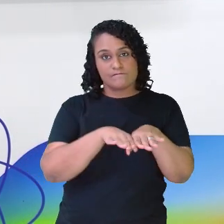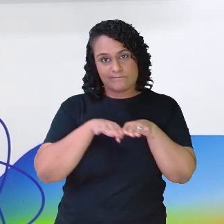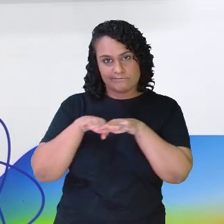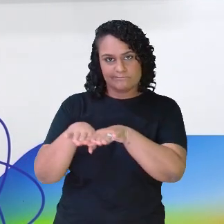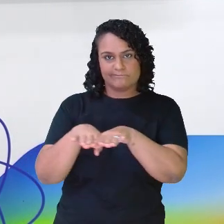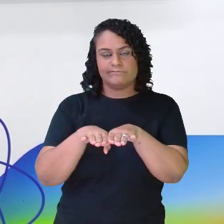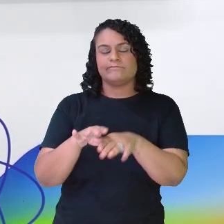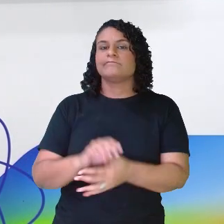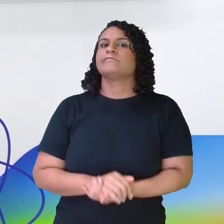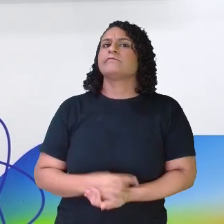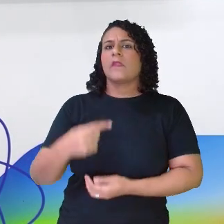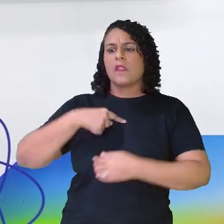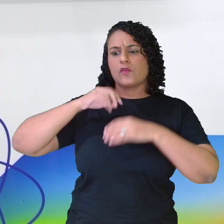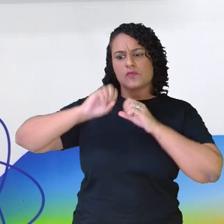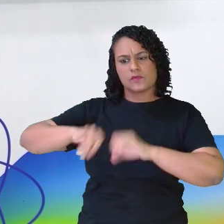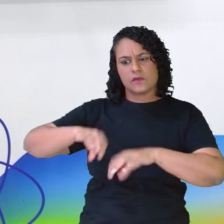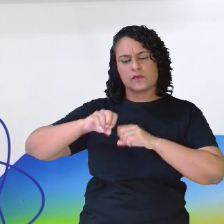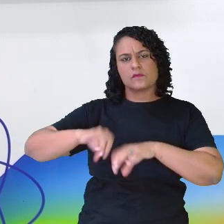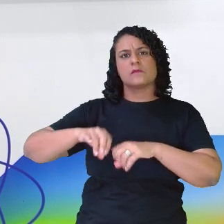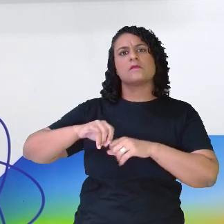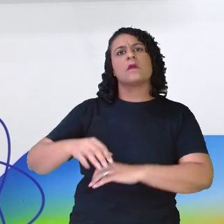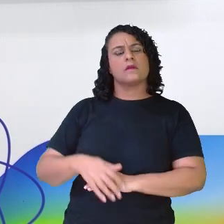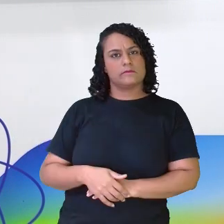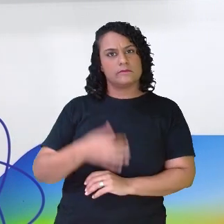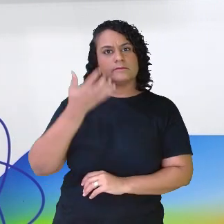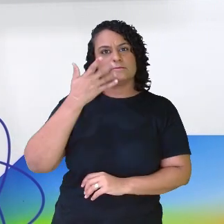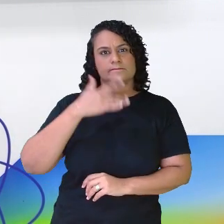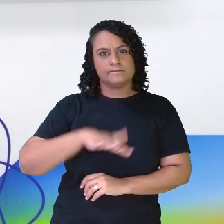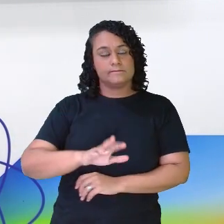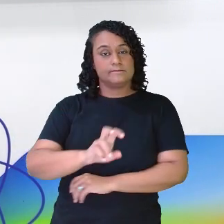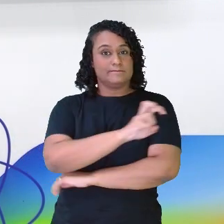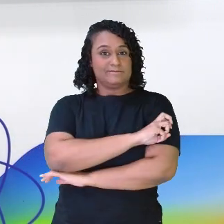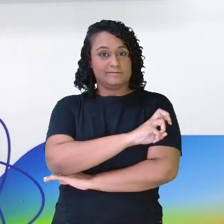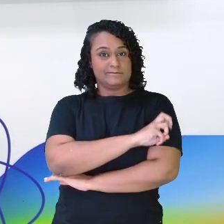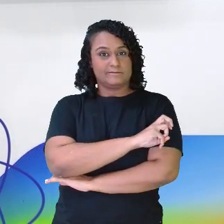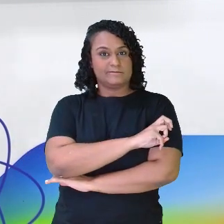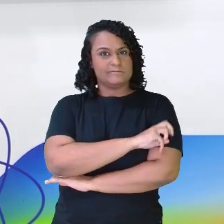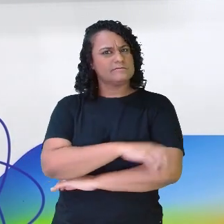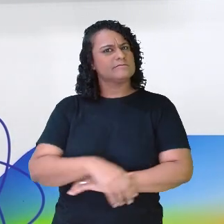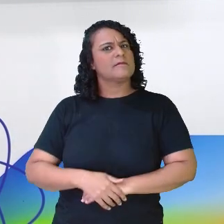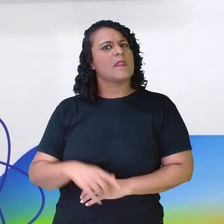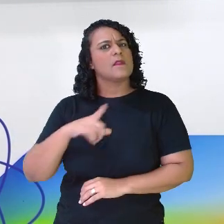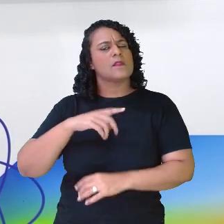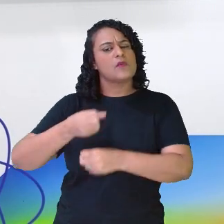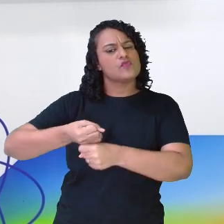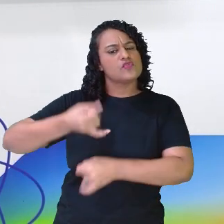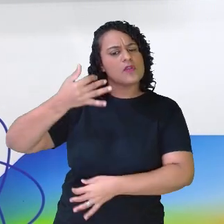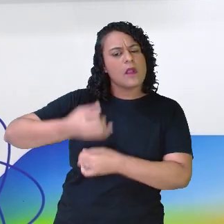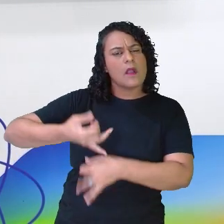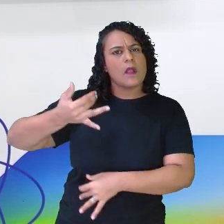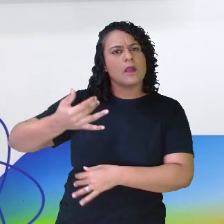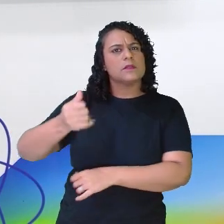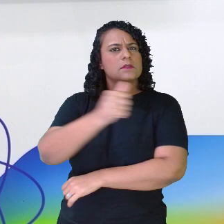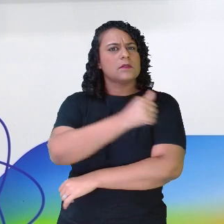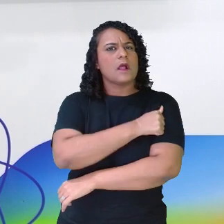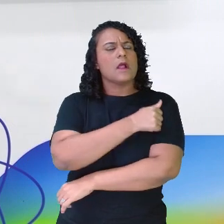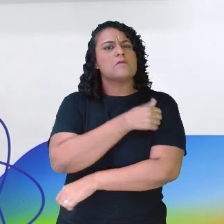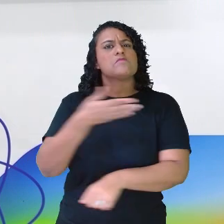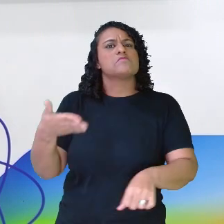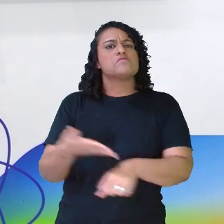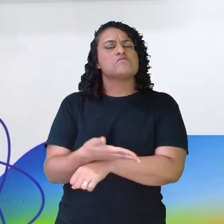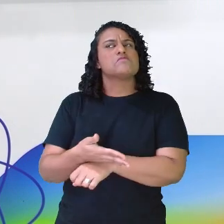aqui dando aula para crianças aqui do 5º ano e aí eu tenho o chat aí com